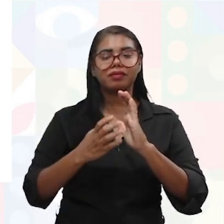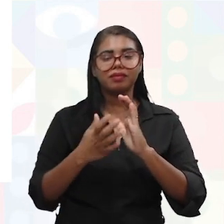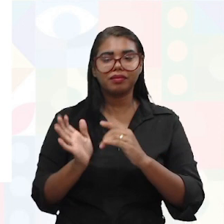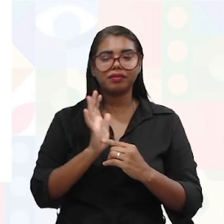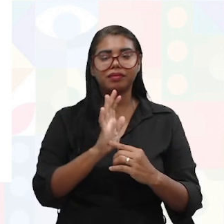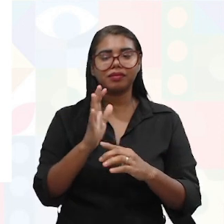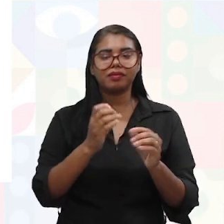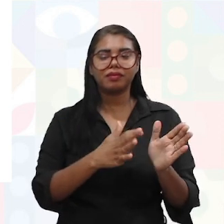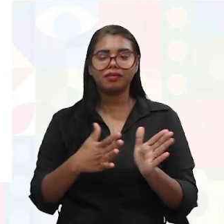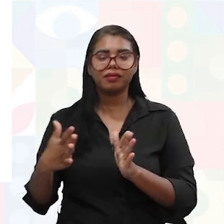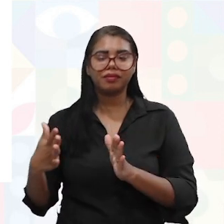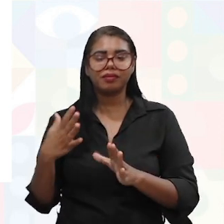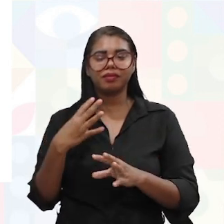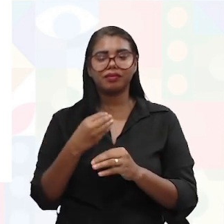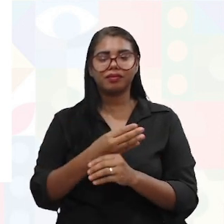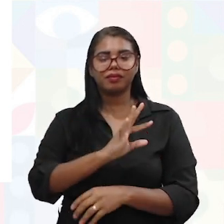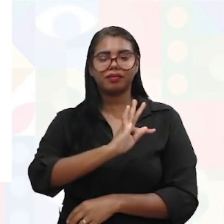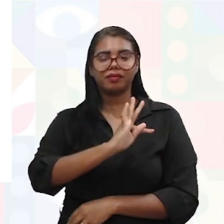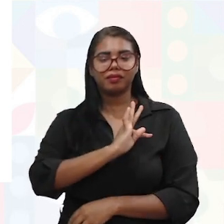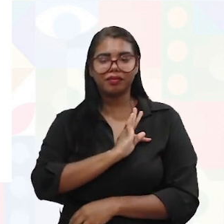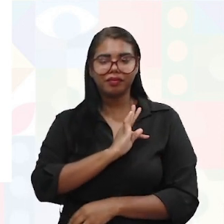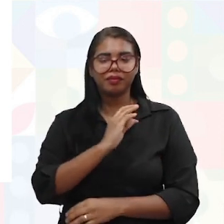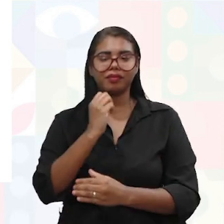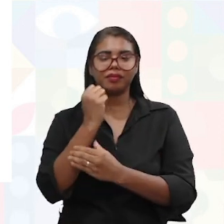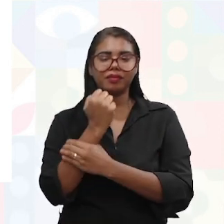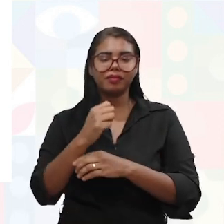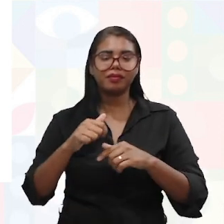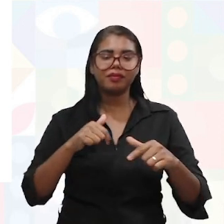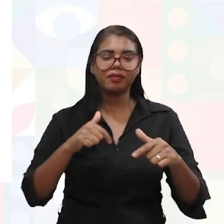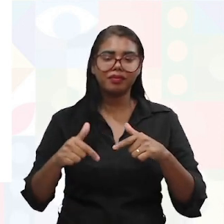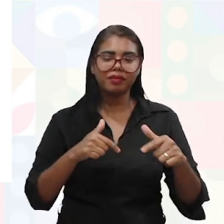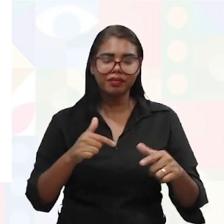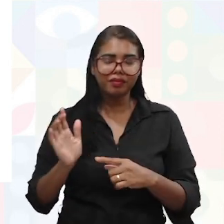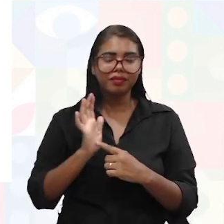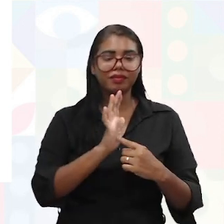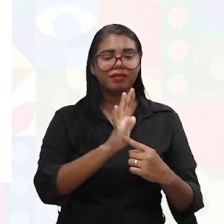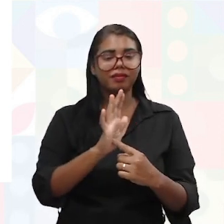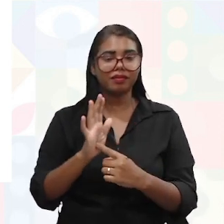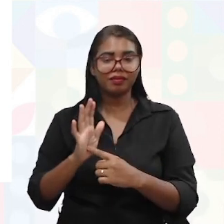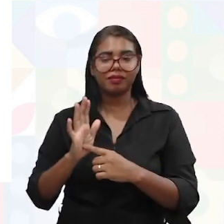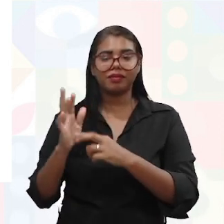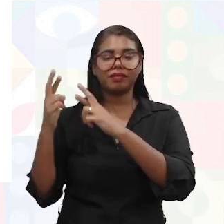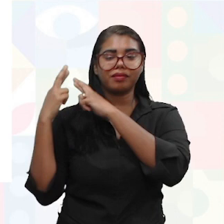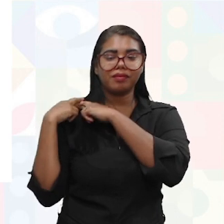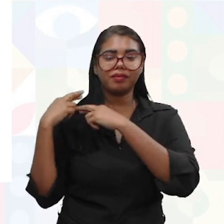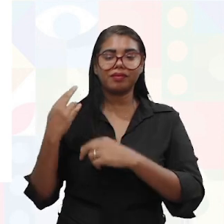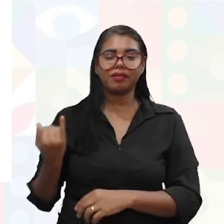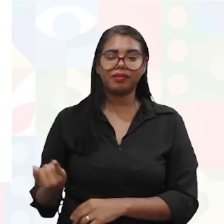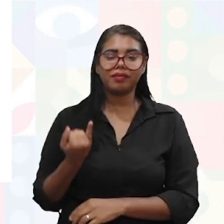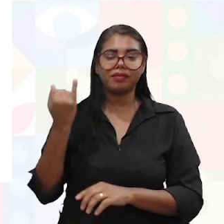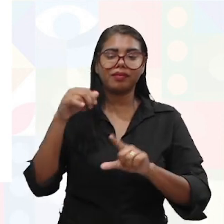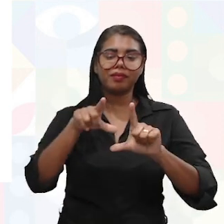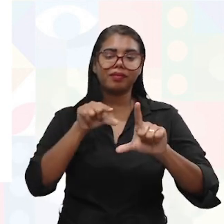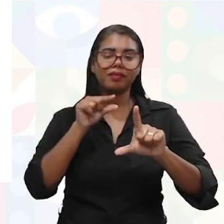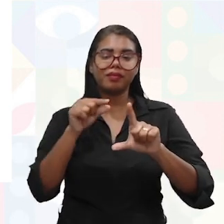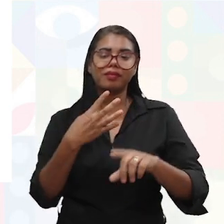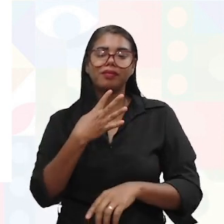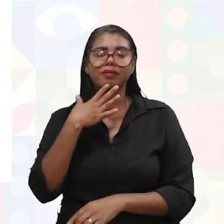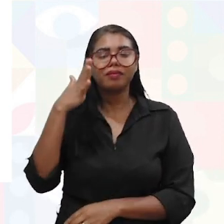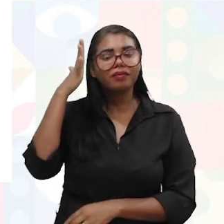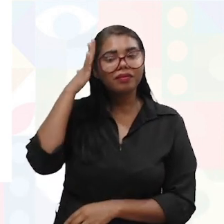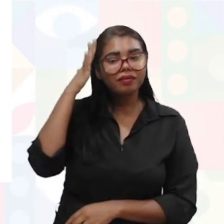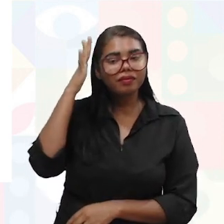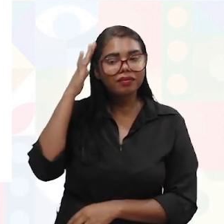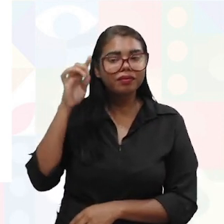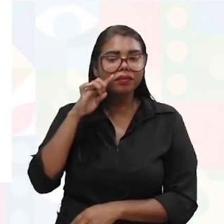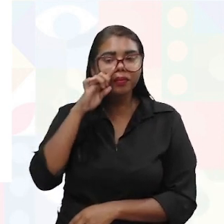processo e o técnico de segurança do trabalho ele vai desempenhar um papel fundamental ao escolher ao conhecer e compreender os